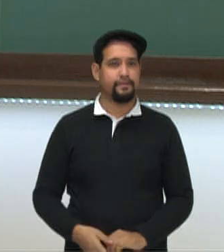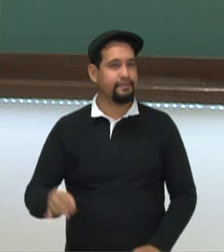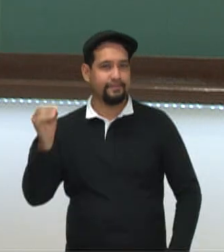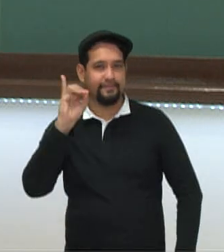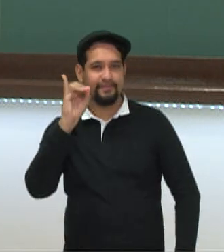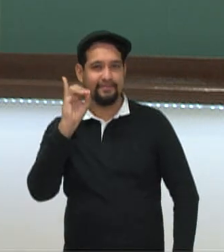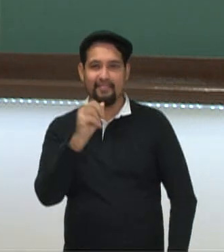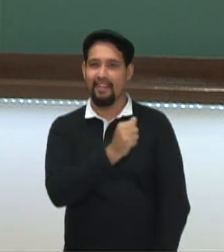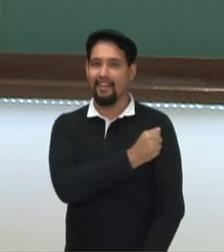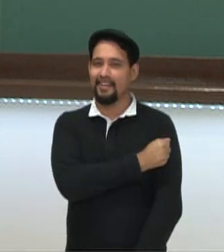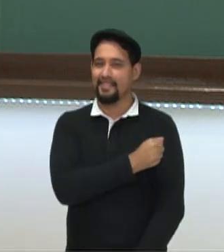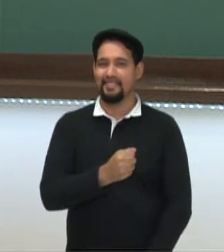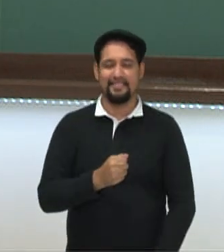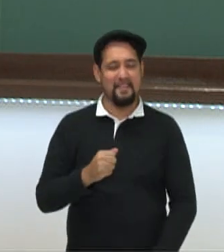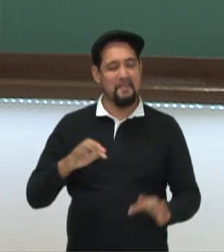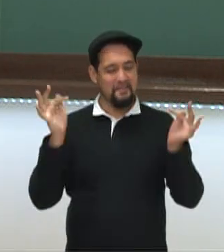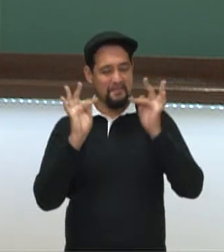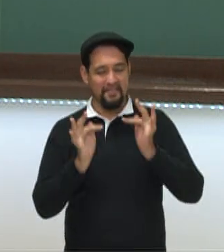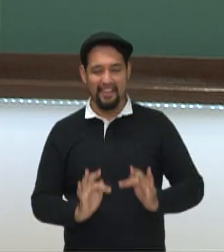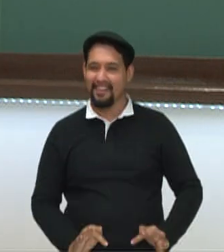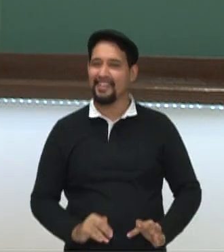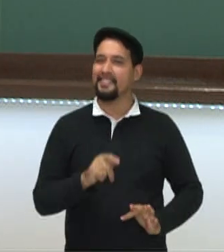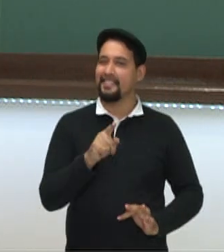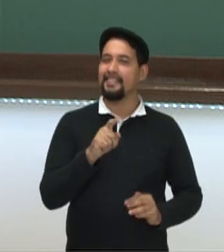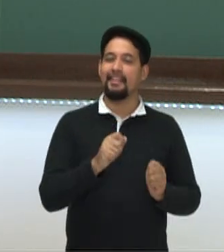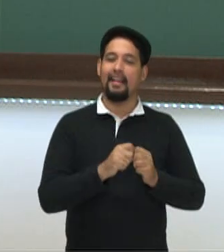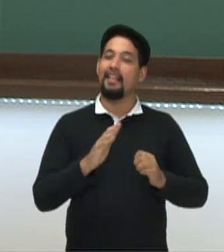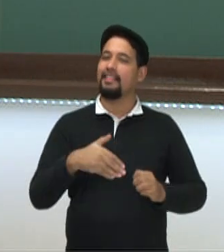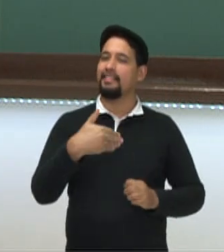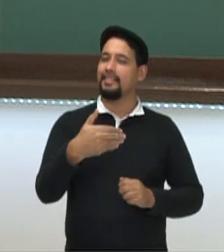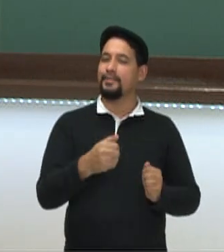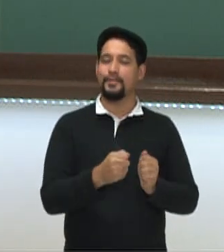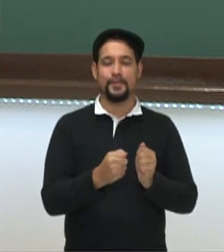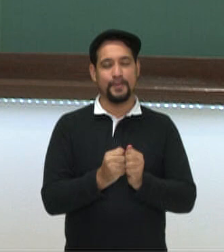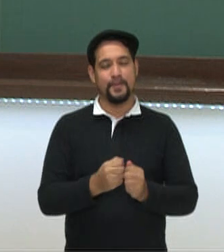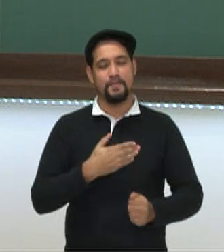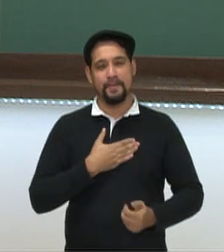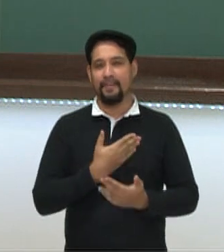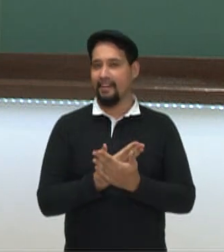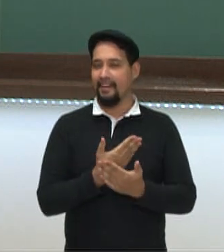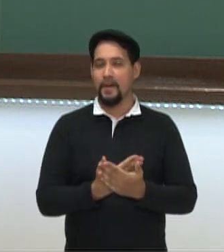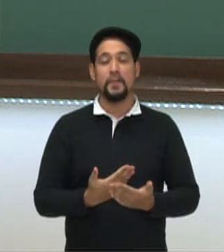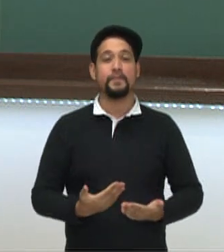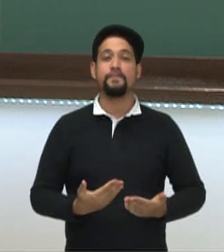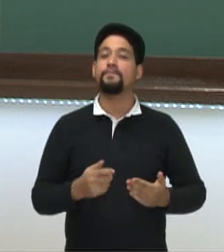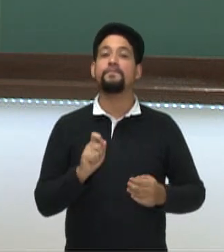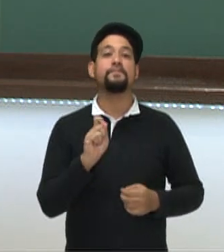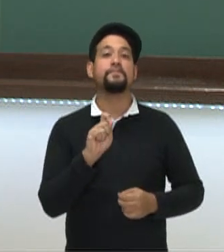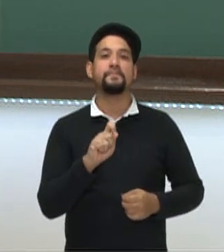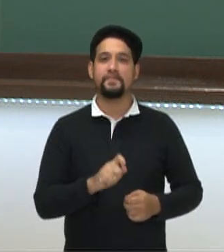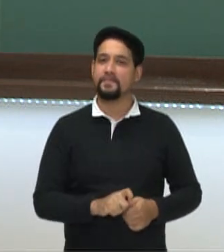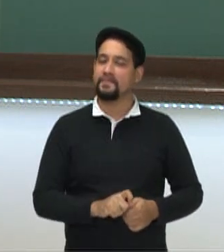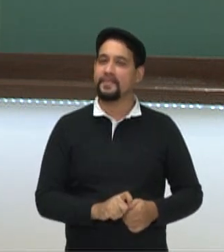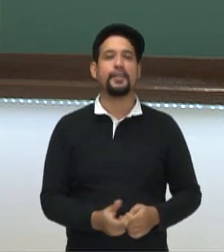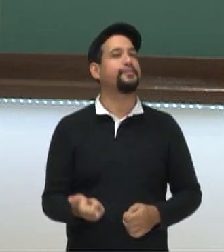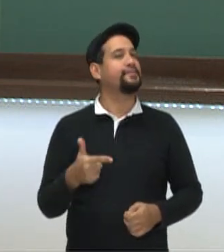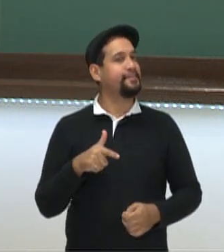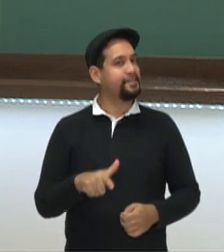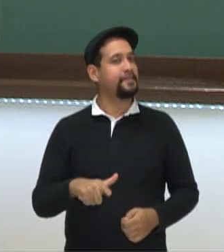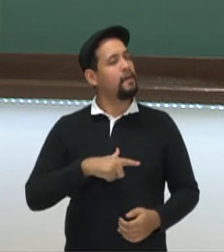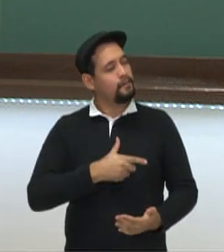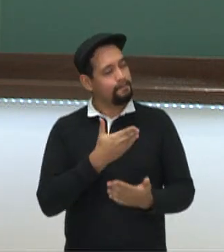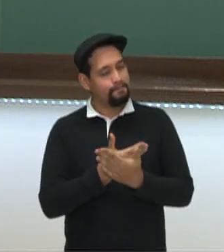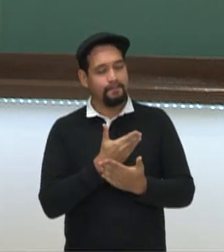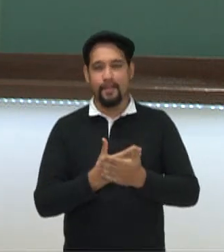Olá pessoal, que alegria você está aí deste lado junto comigo para participarmos de mais uma aula